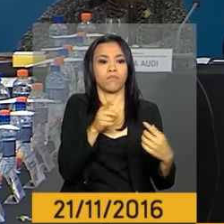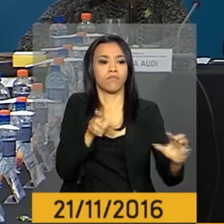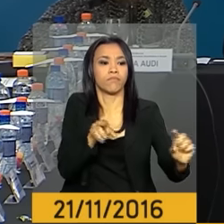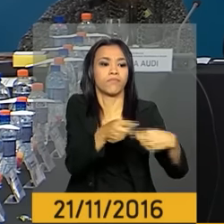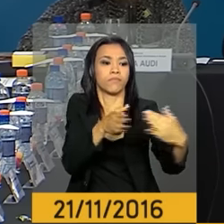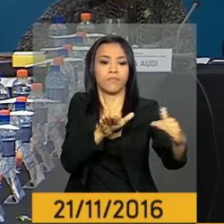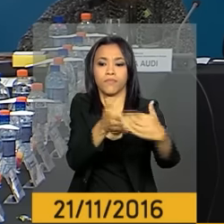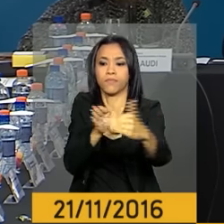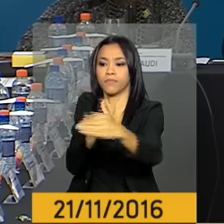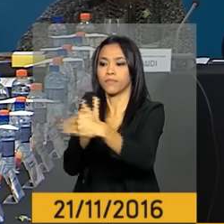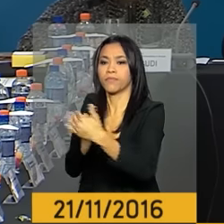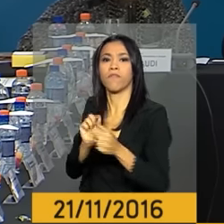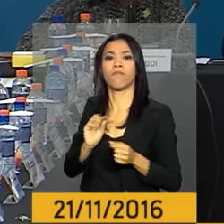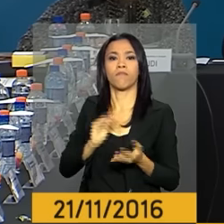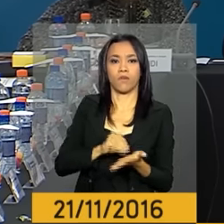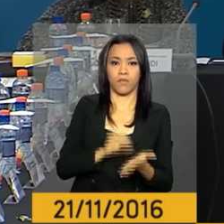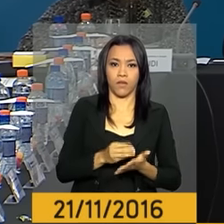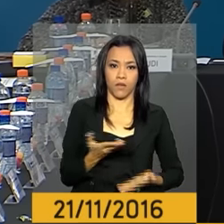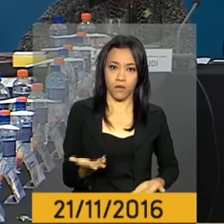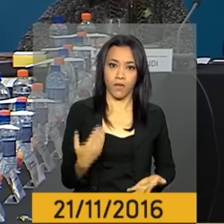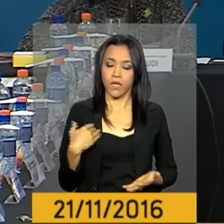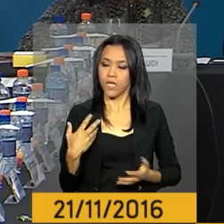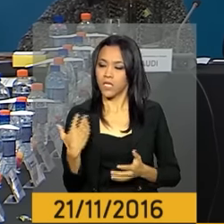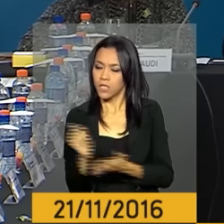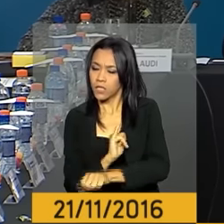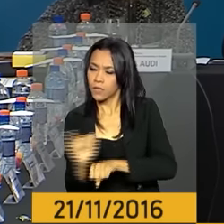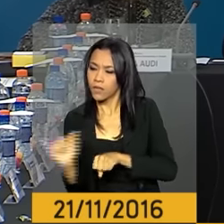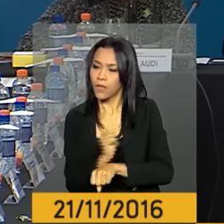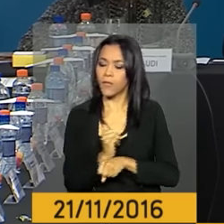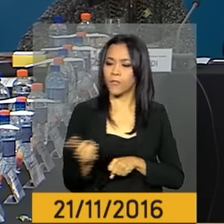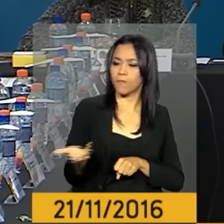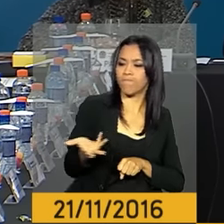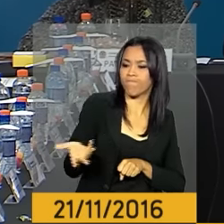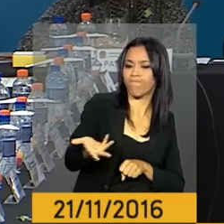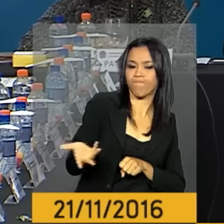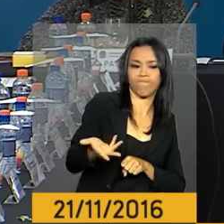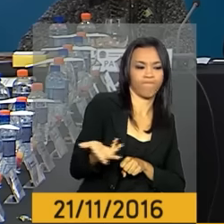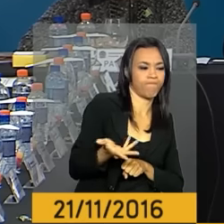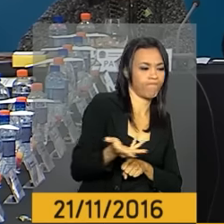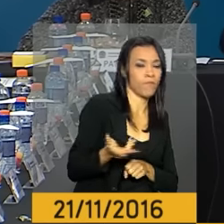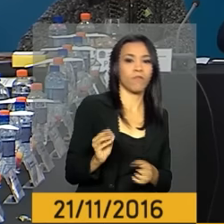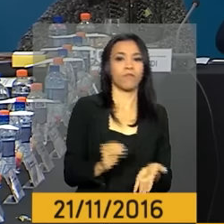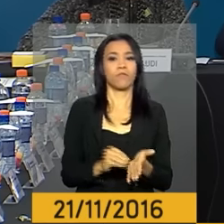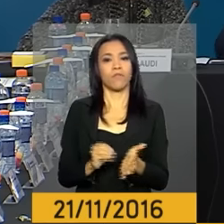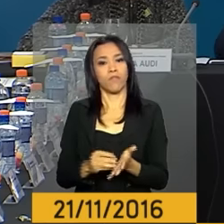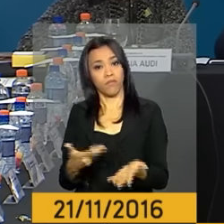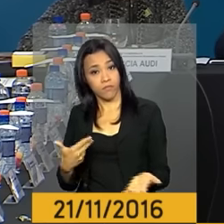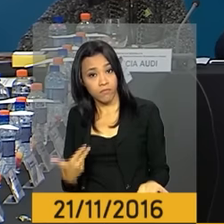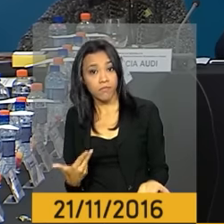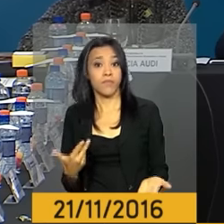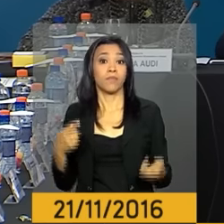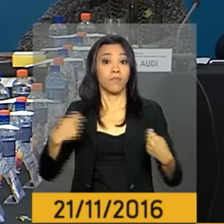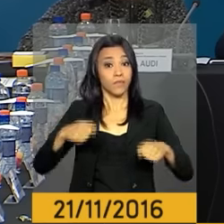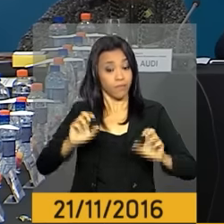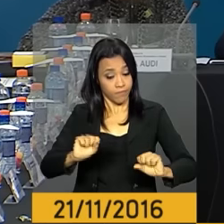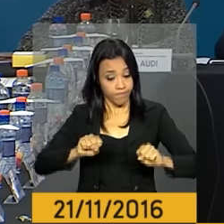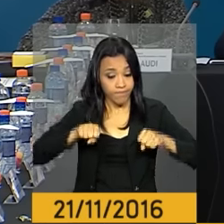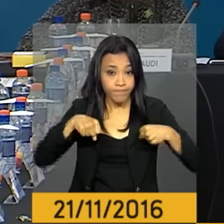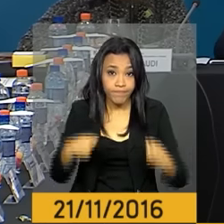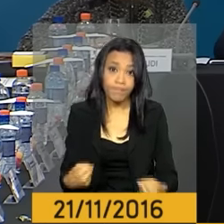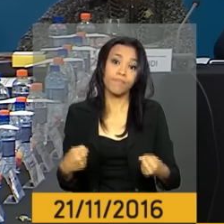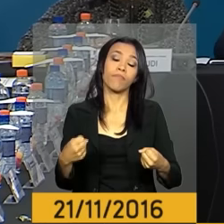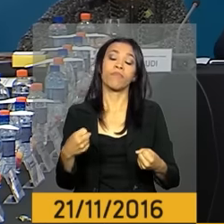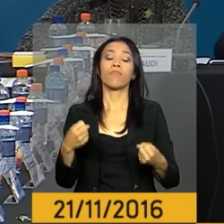de entendimento, articular consensos. Era necessário, portanto, restabelecer